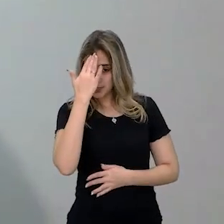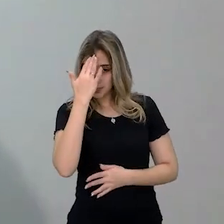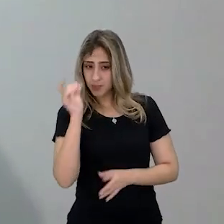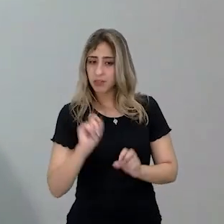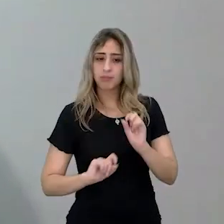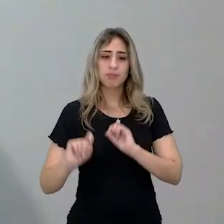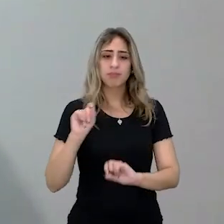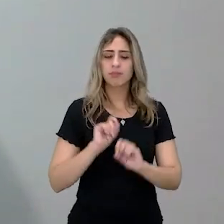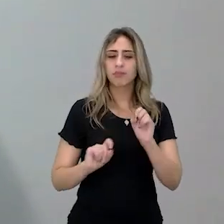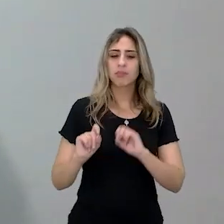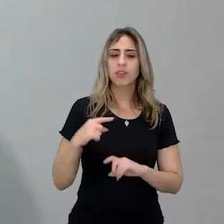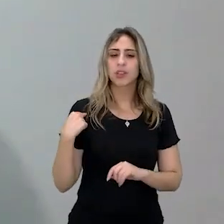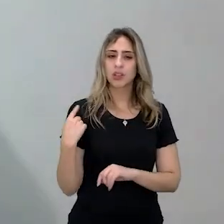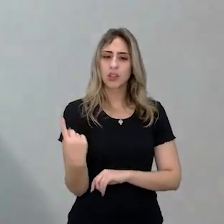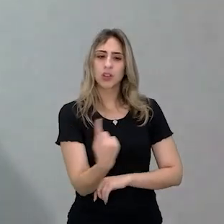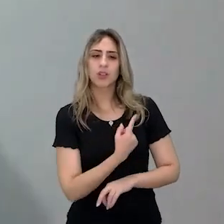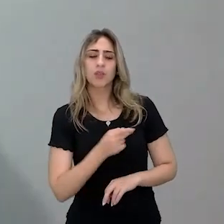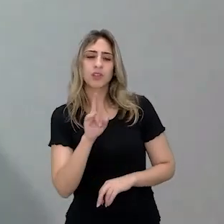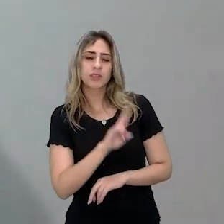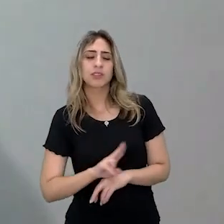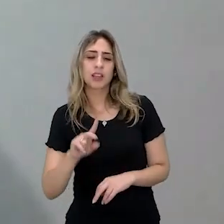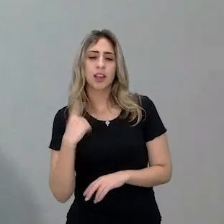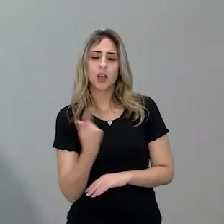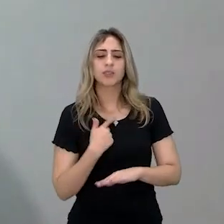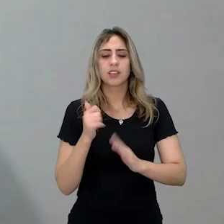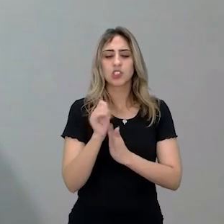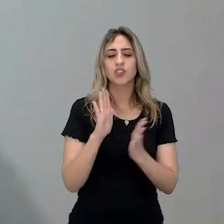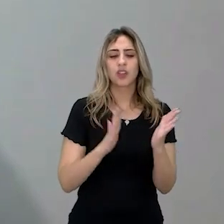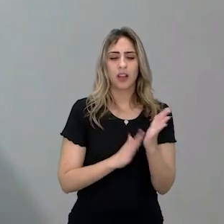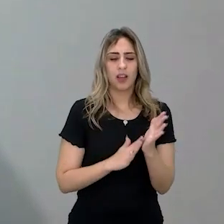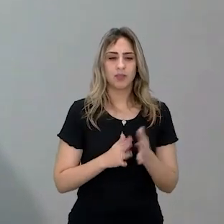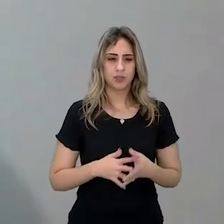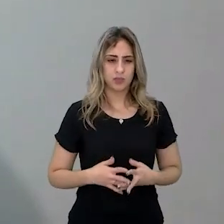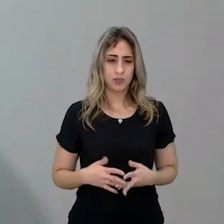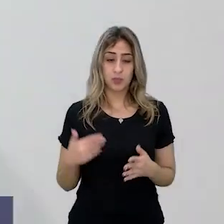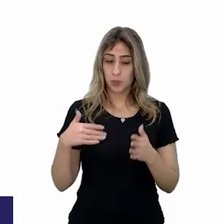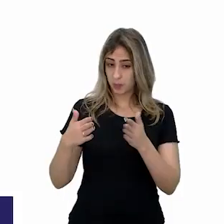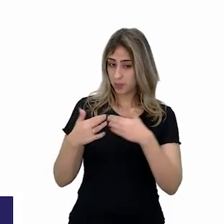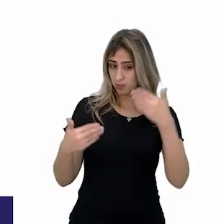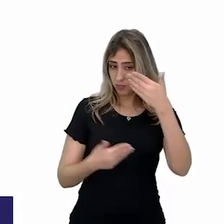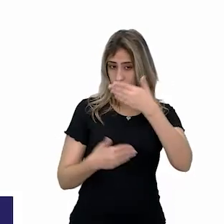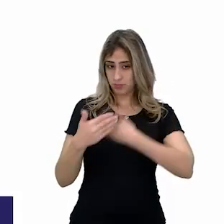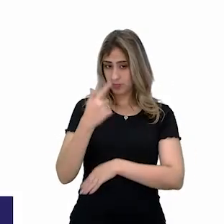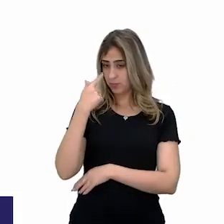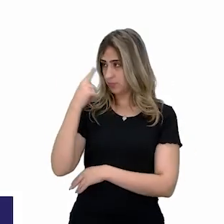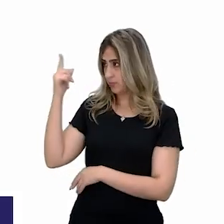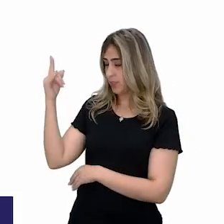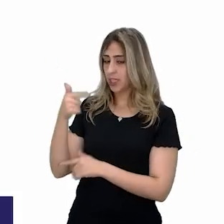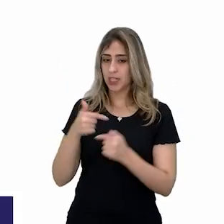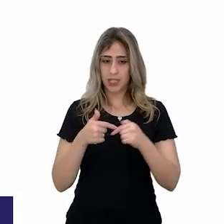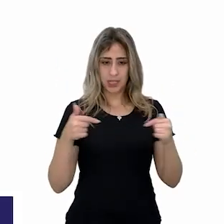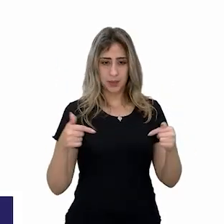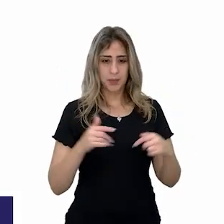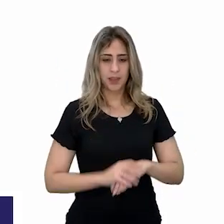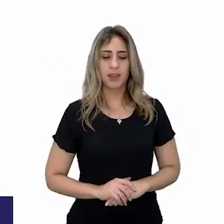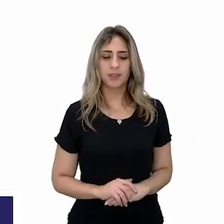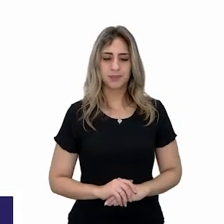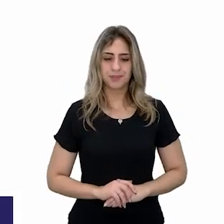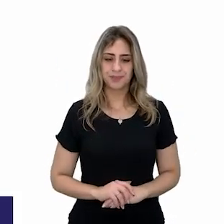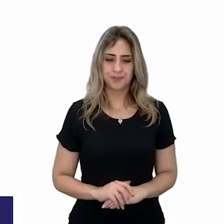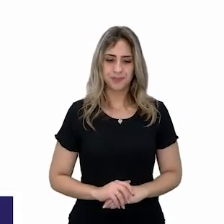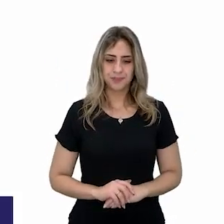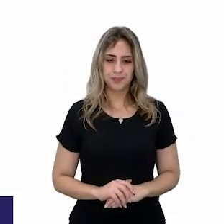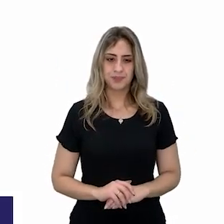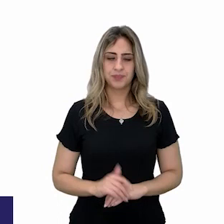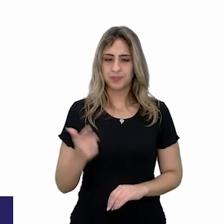exatamente o que nós vamos utilizar na nossa atividade. Então eu vou pedir para colocar os slides de química, por favor, o próximo,